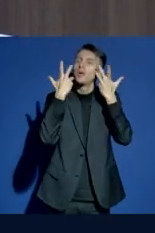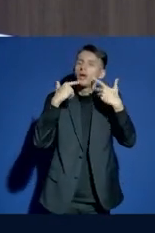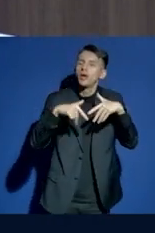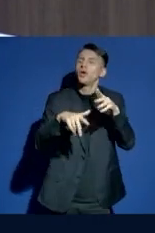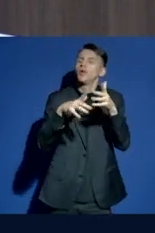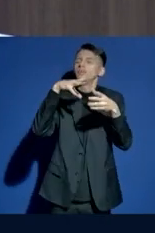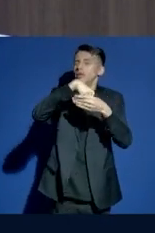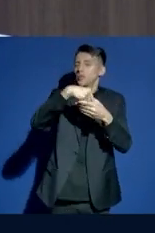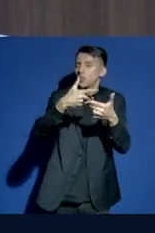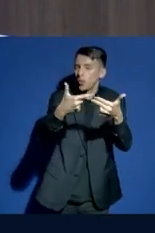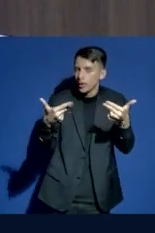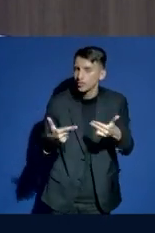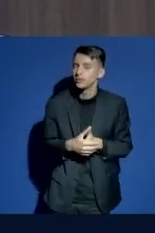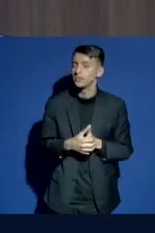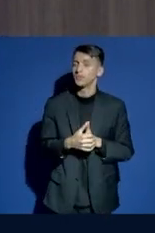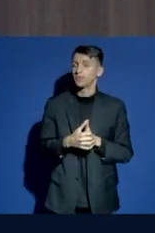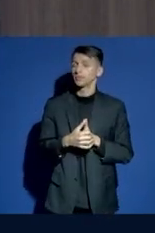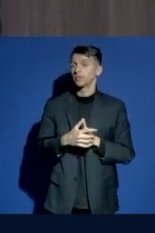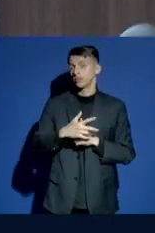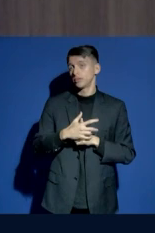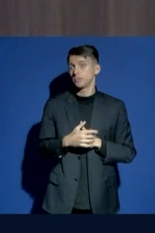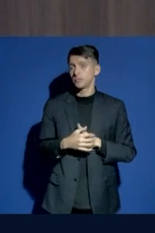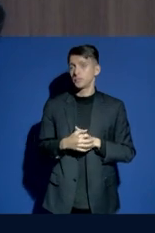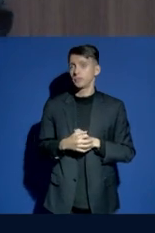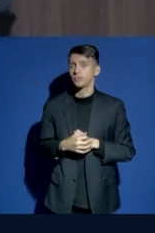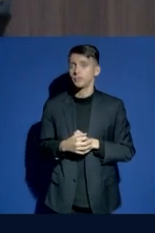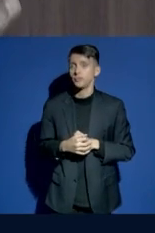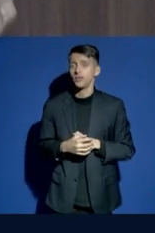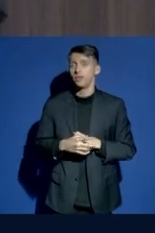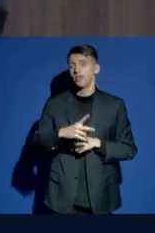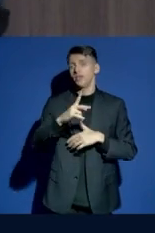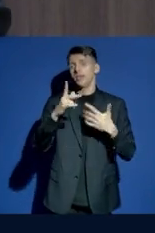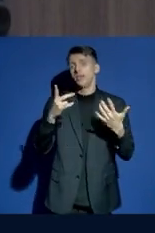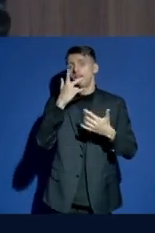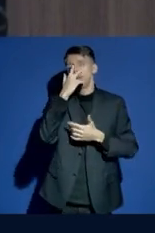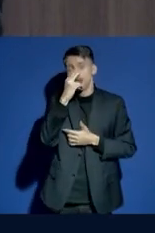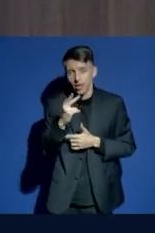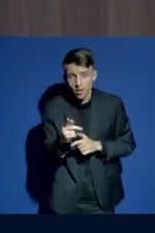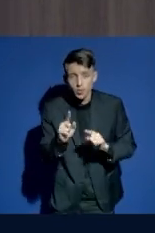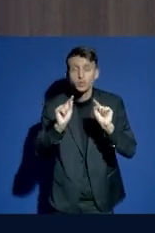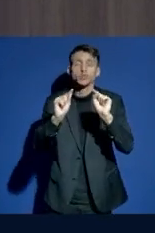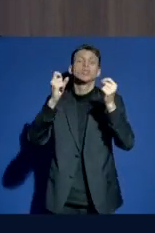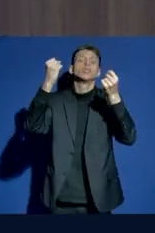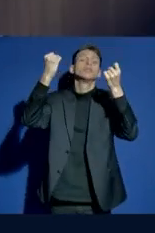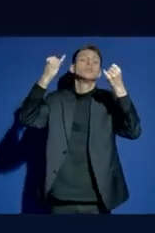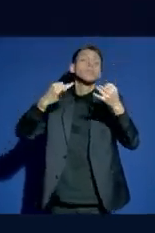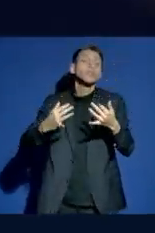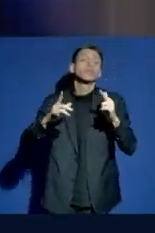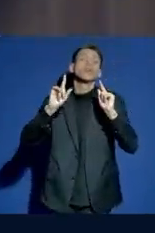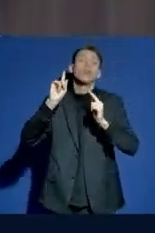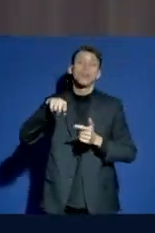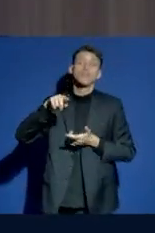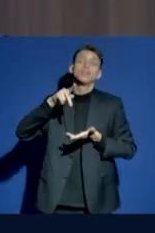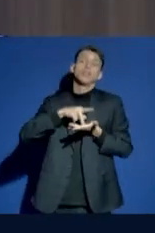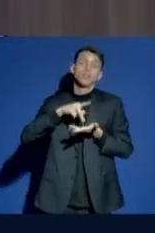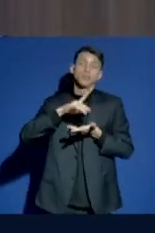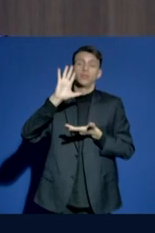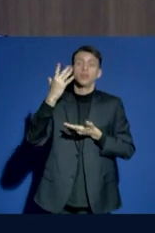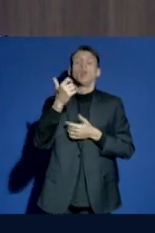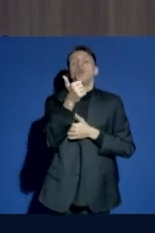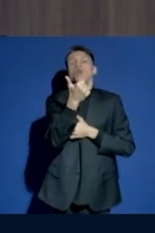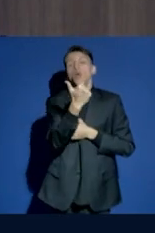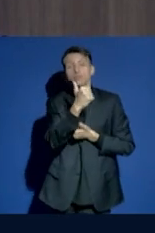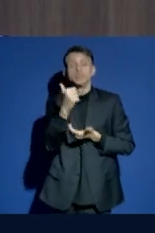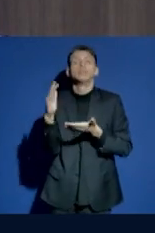momento decidir explorá-las de forma adequada então a margem cotorial é uma realidade são 11